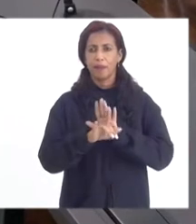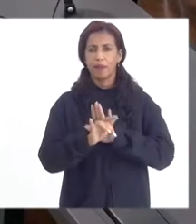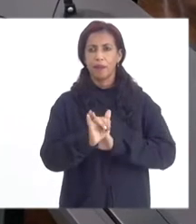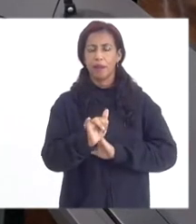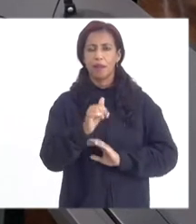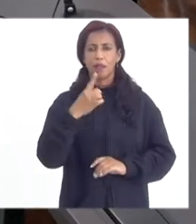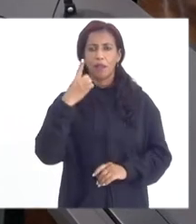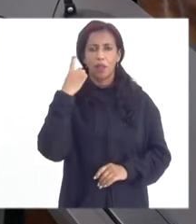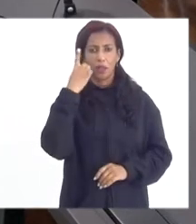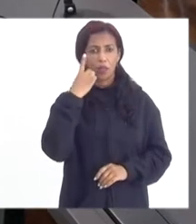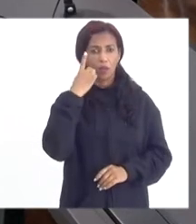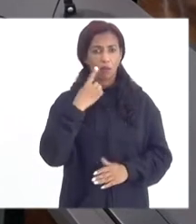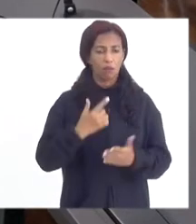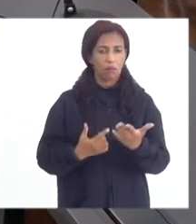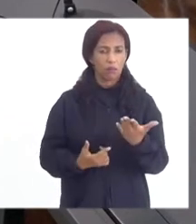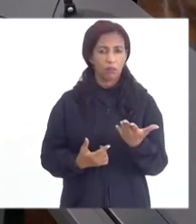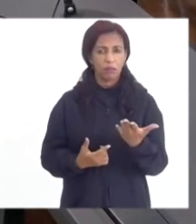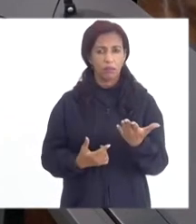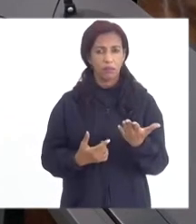deputado Valdec acabou de